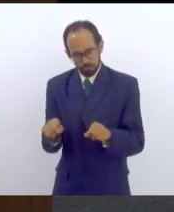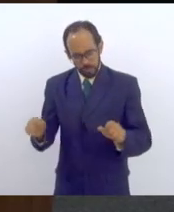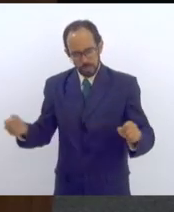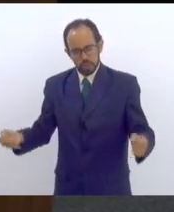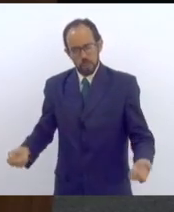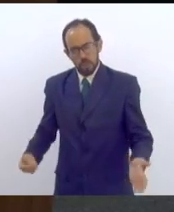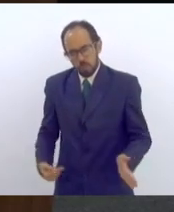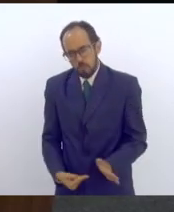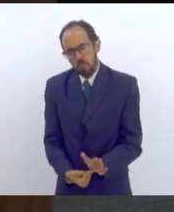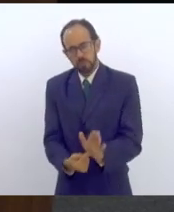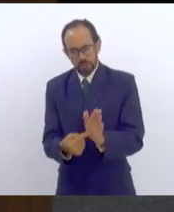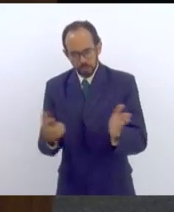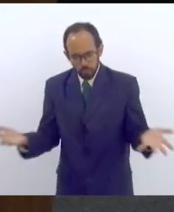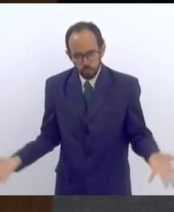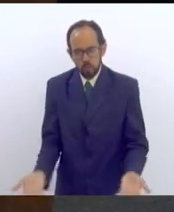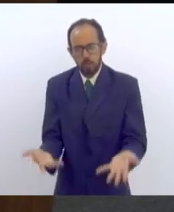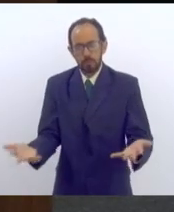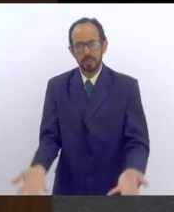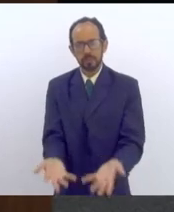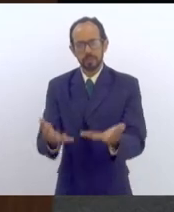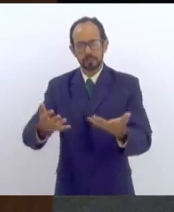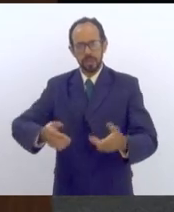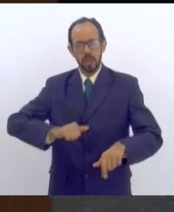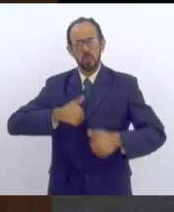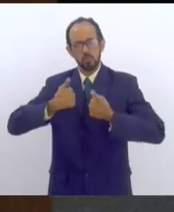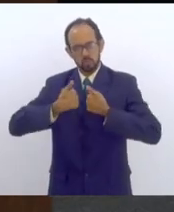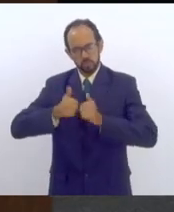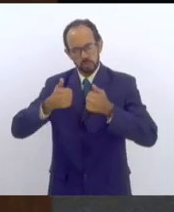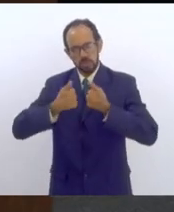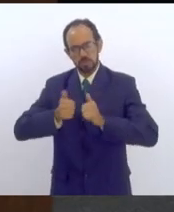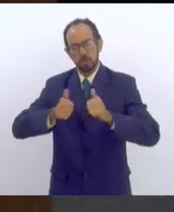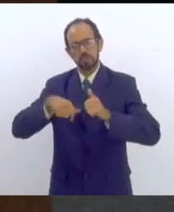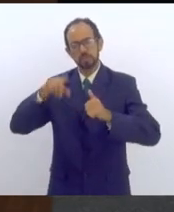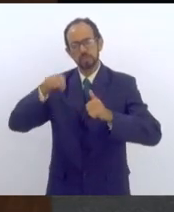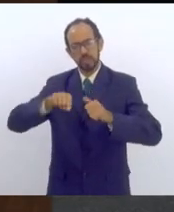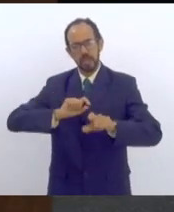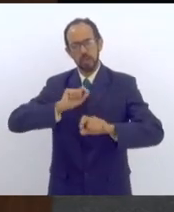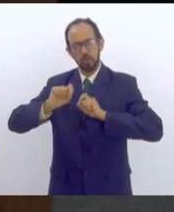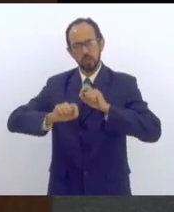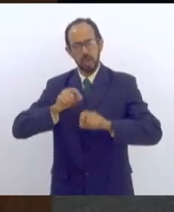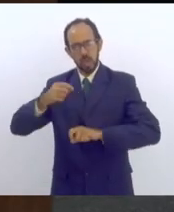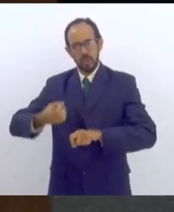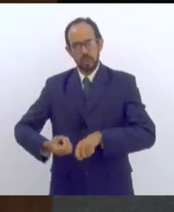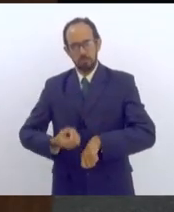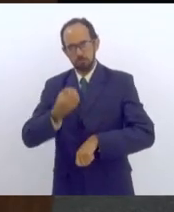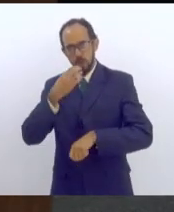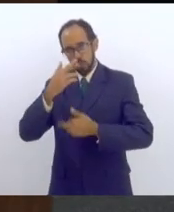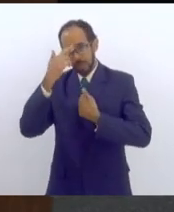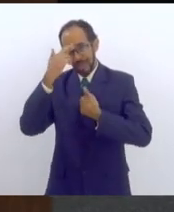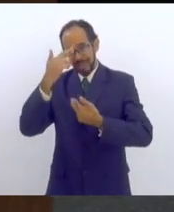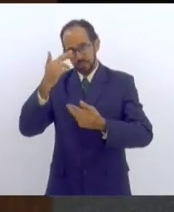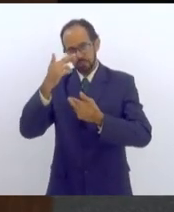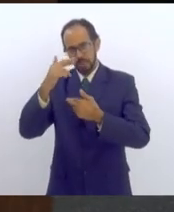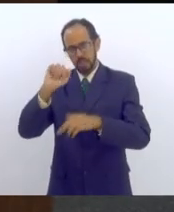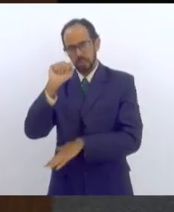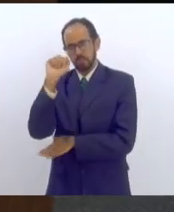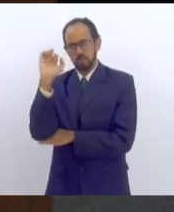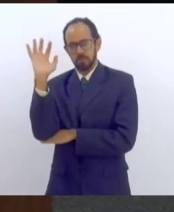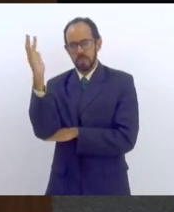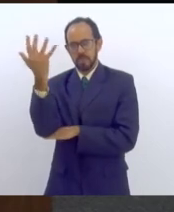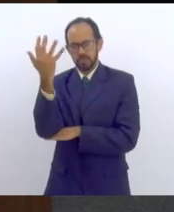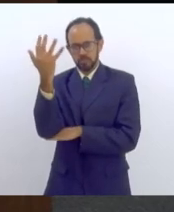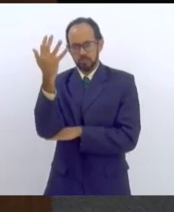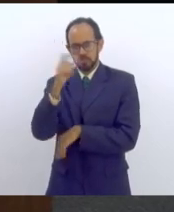luz a essa necessidade de um transporte que seja viável, que respeite o meio ambiente, né, que